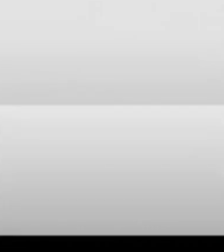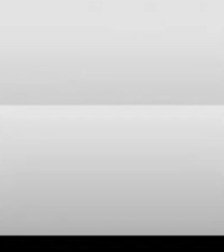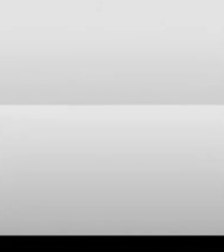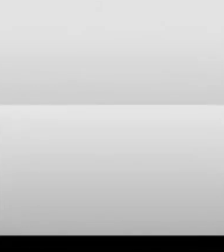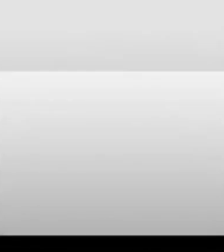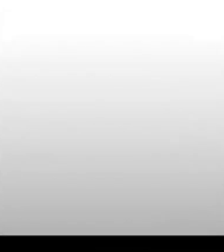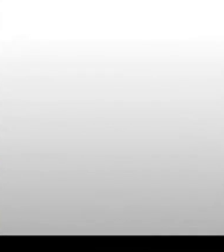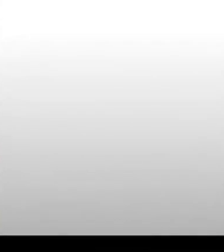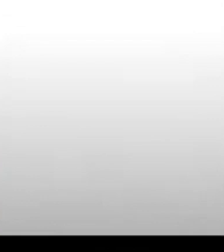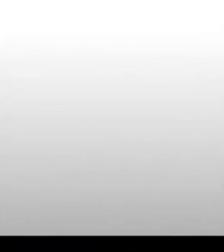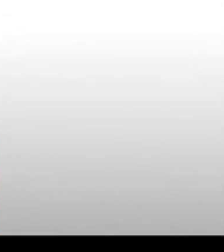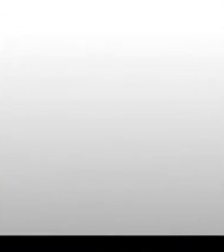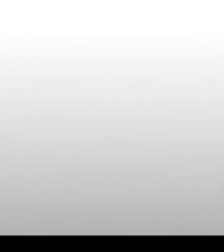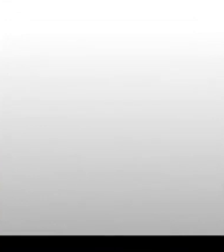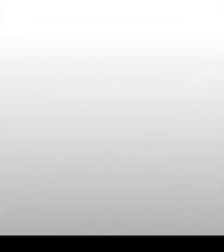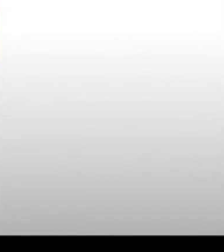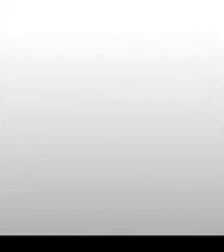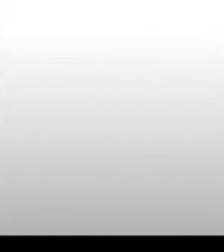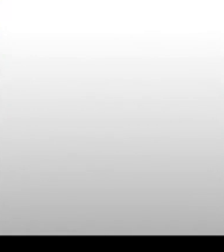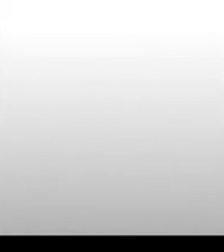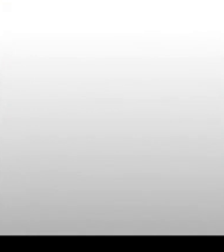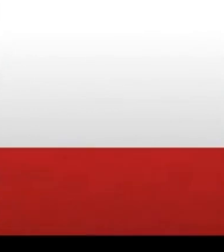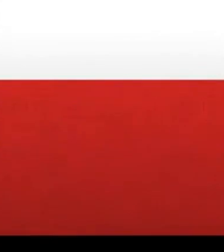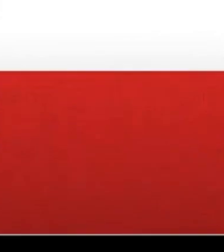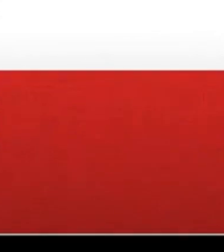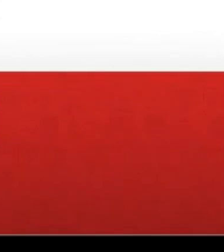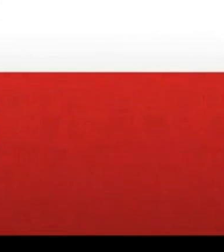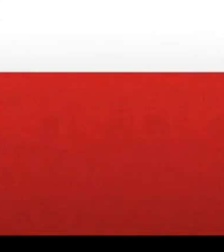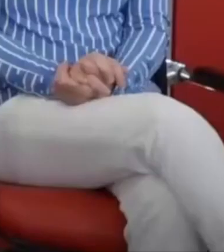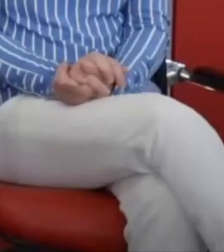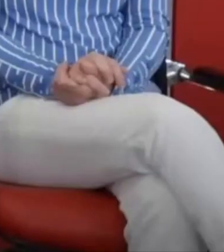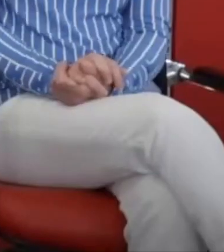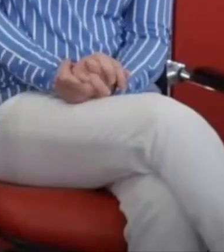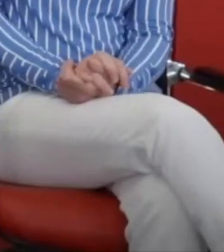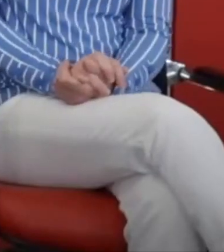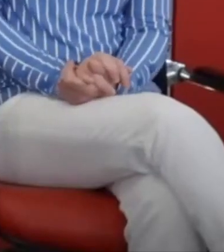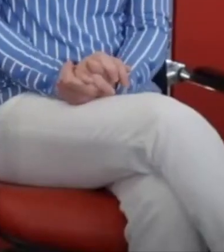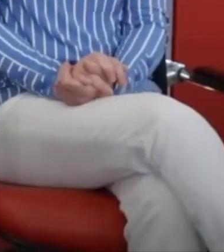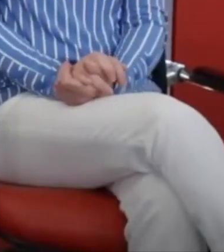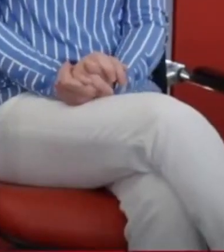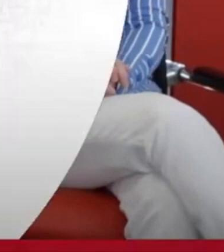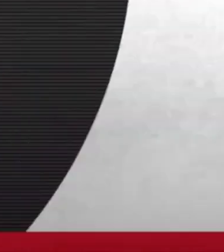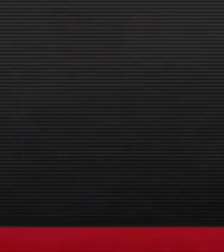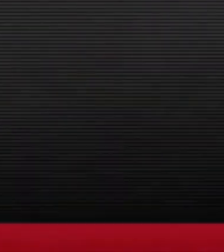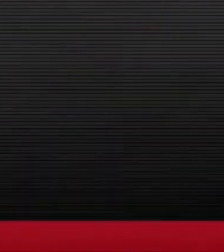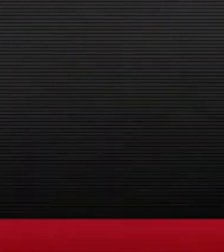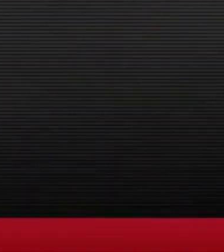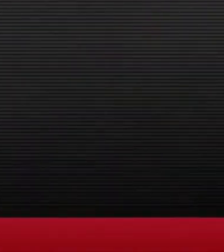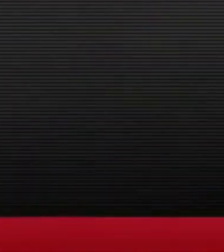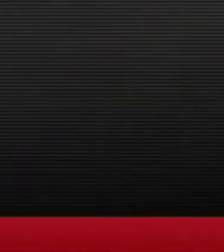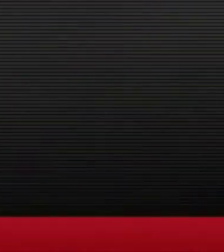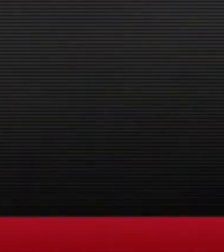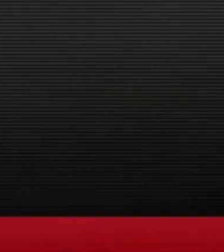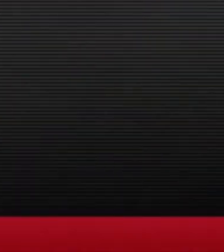PT. Então entre na Casa 13 e vocês vão saber até quanto beijo no coração Lula deu das pessoas quando era presidente.